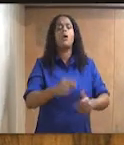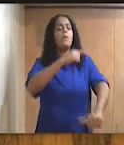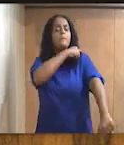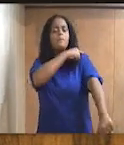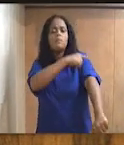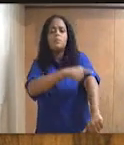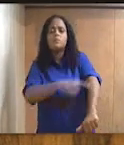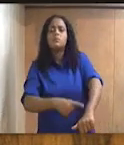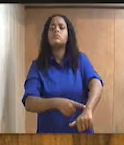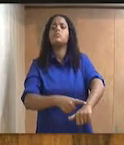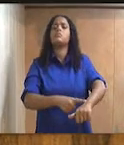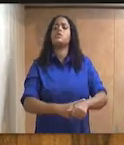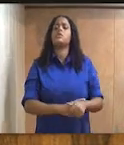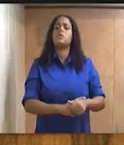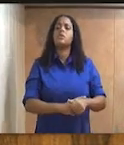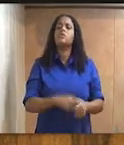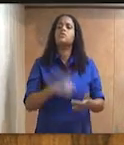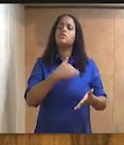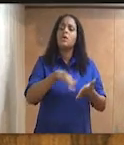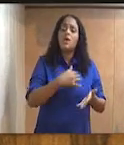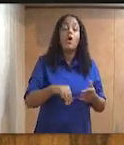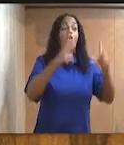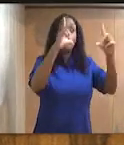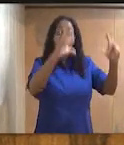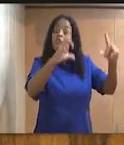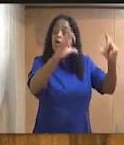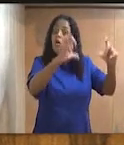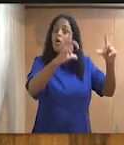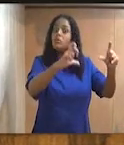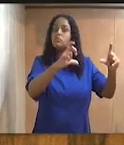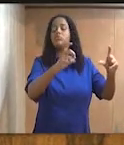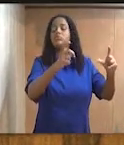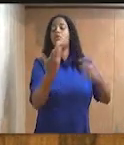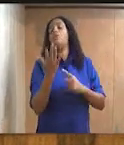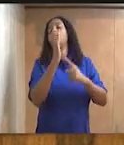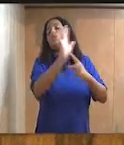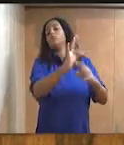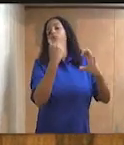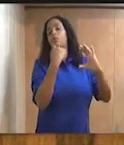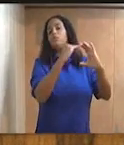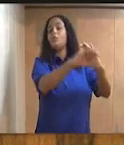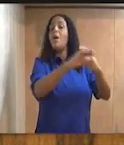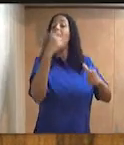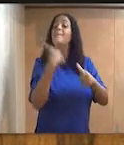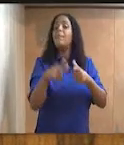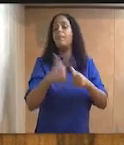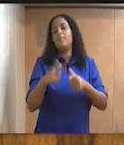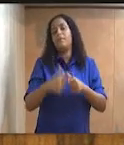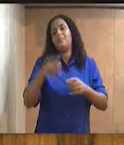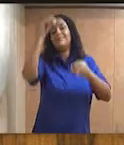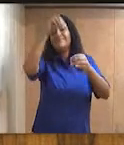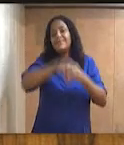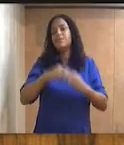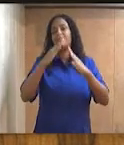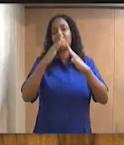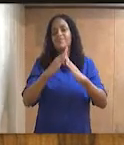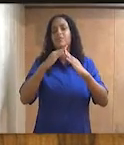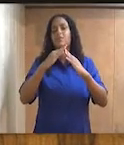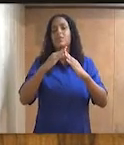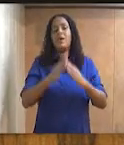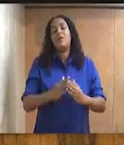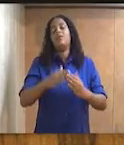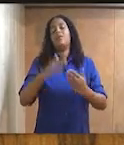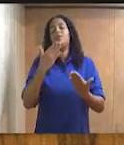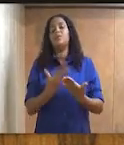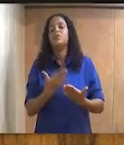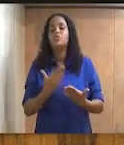Vilas, relatório com fotos sobre o levantamento dos problemas das escolas, mas até agora pouco